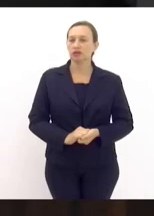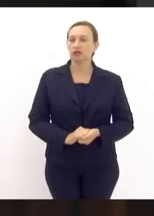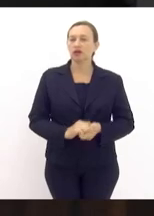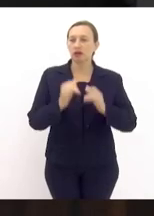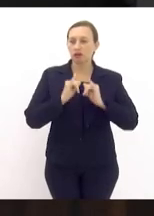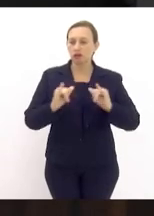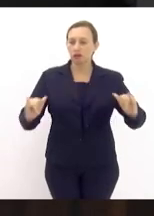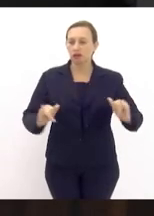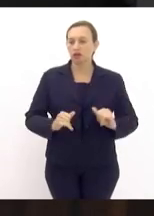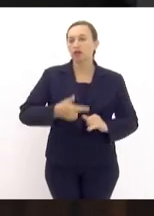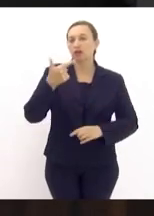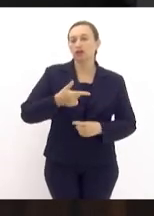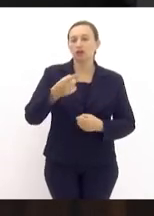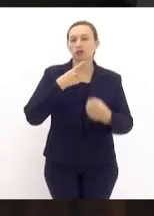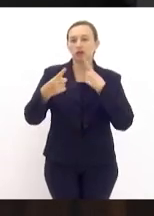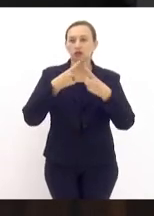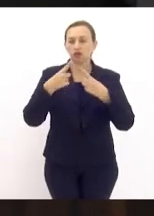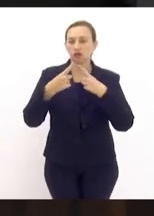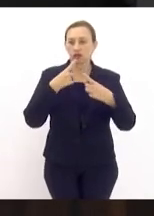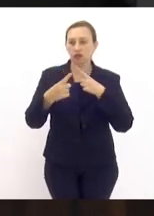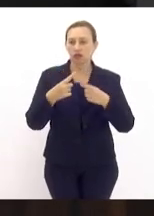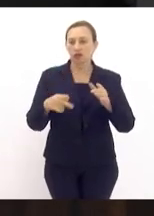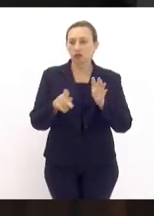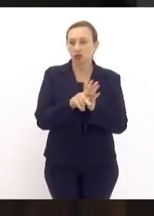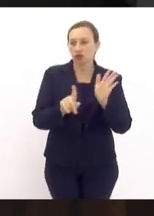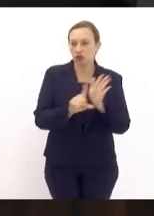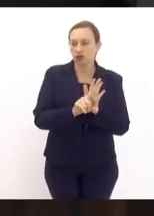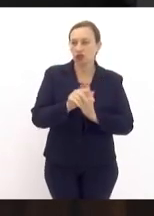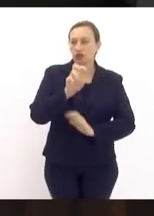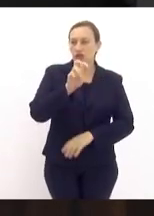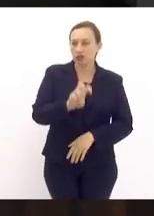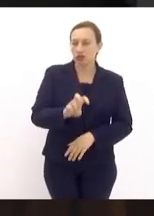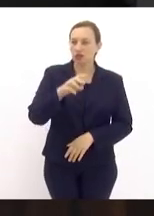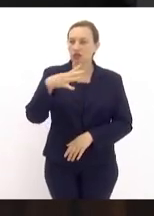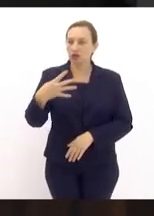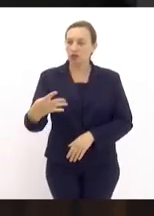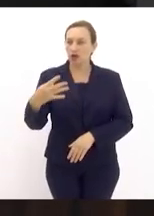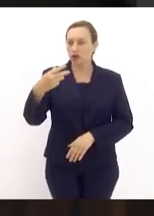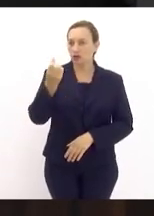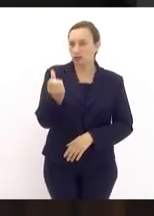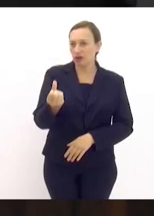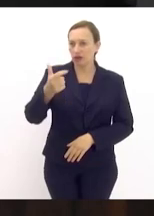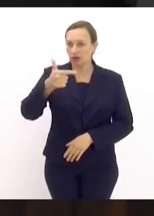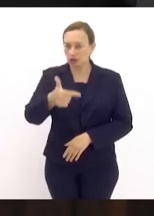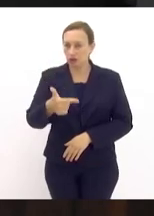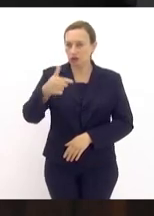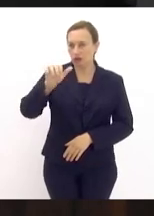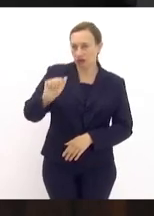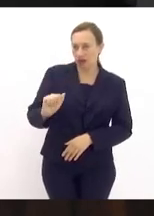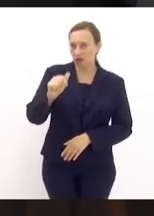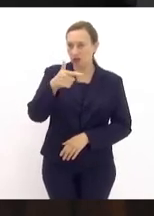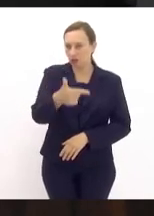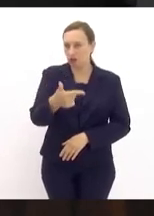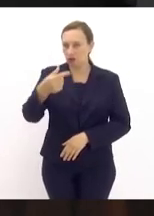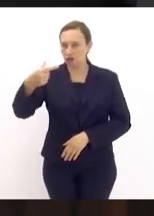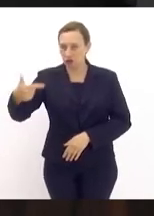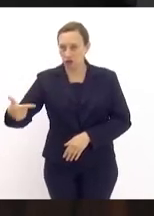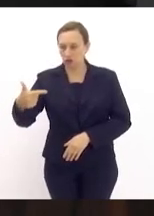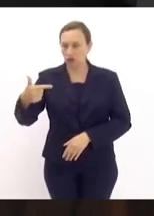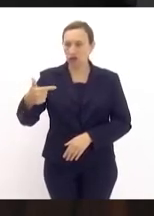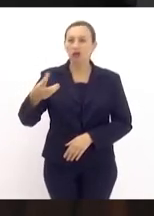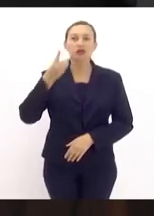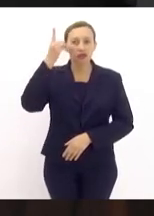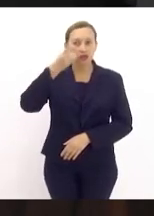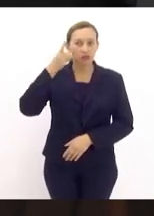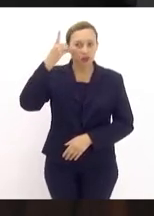Anuncio. Em segunda discussão, redação do vencido. Projeto de lei número 5462-A de 2022, de autoria